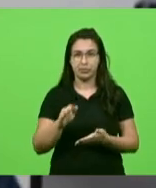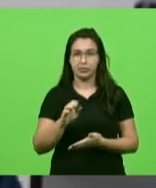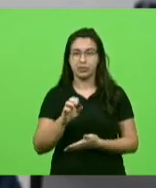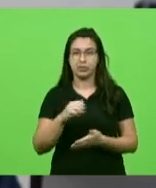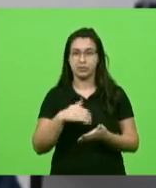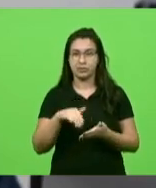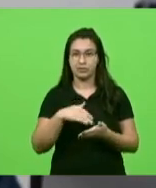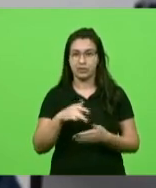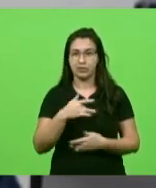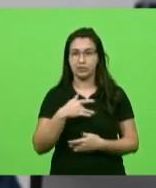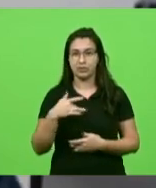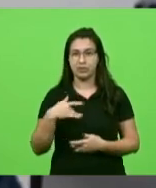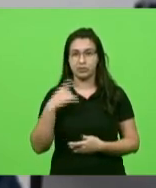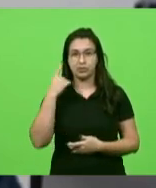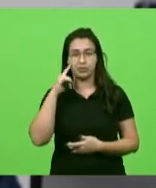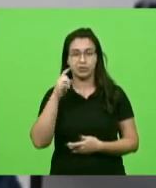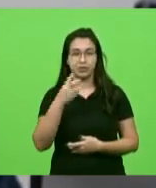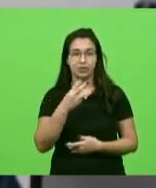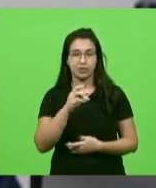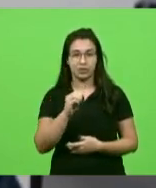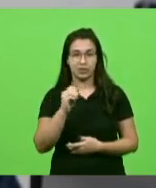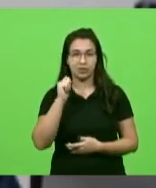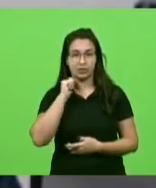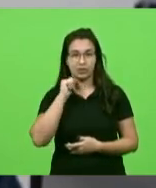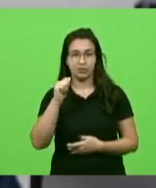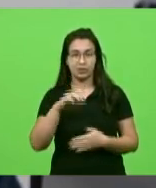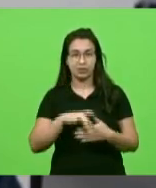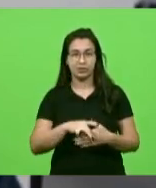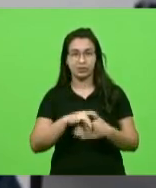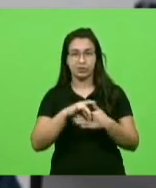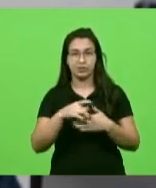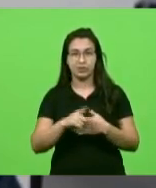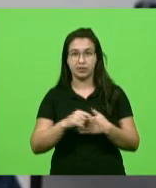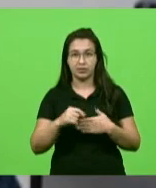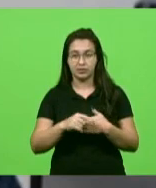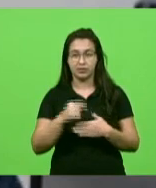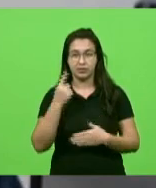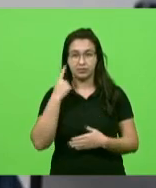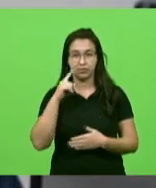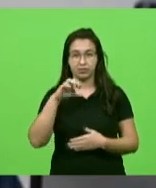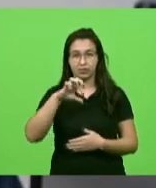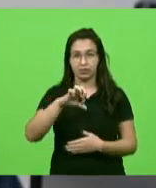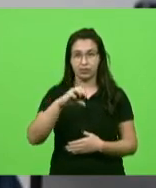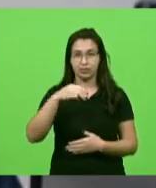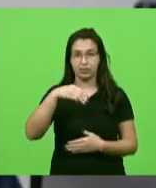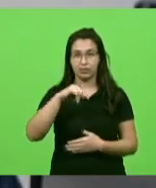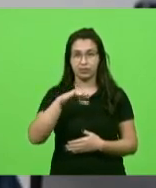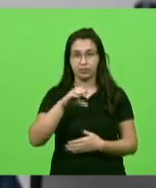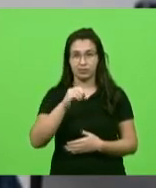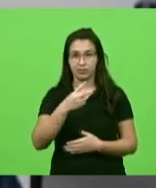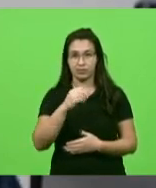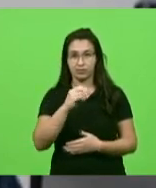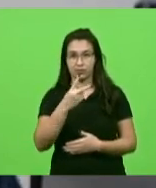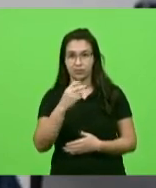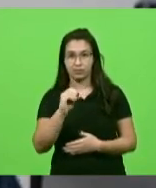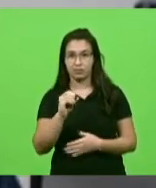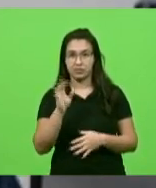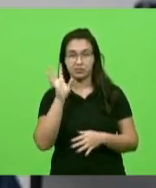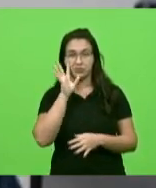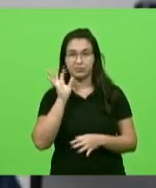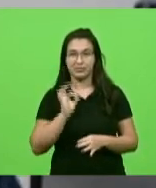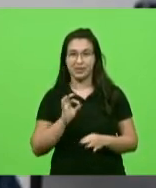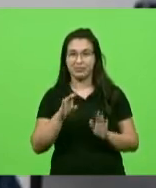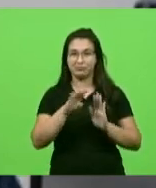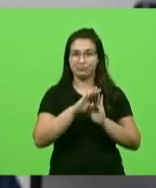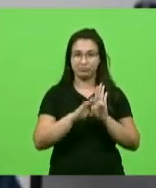de estado de saúde em trinta de abril e do chefe da casa civil em nove de maio de um ainda não se tinha elementos claros